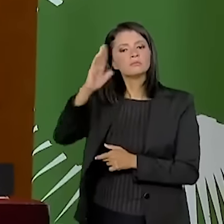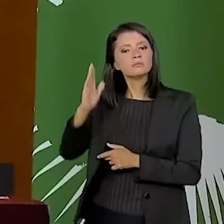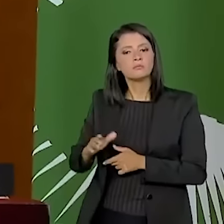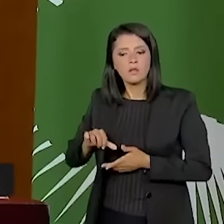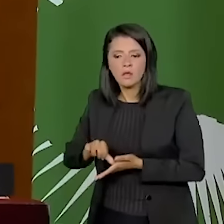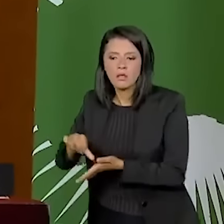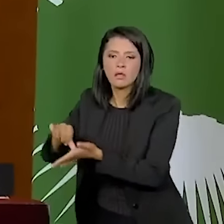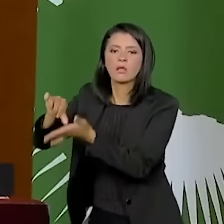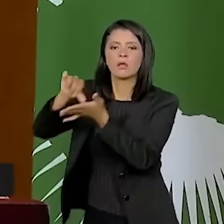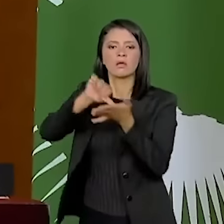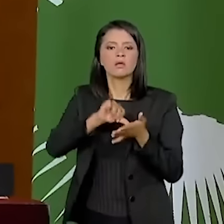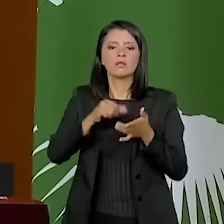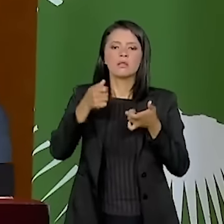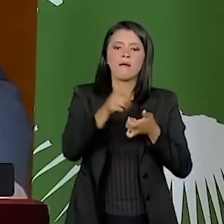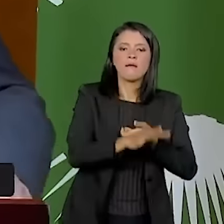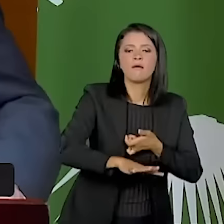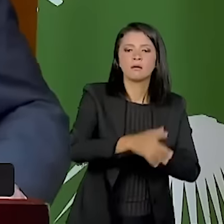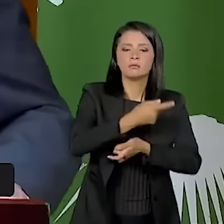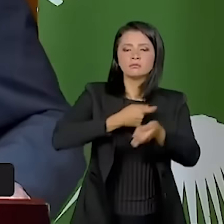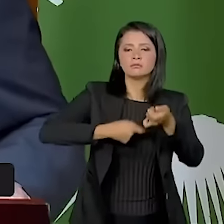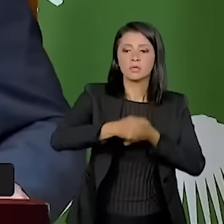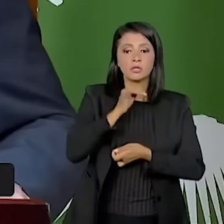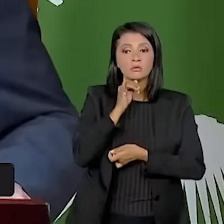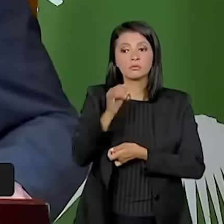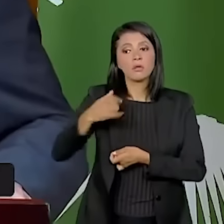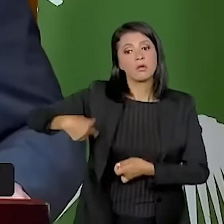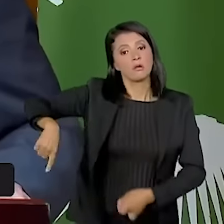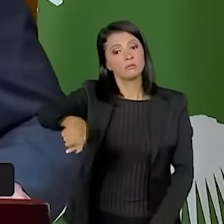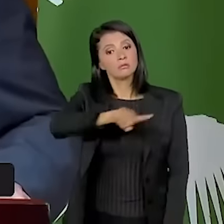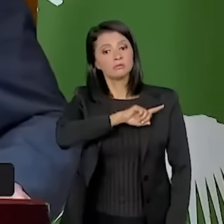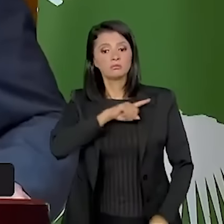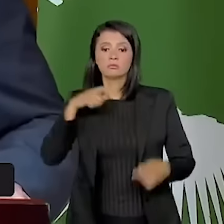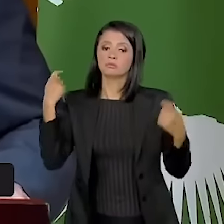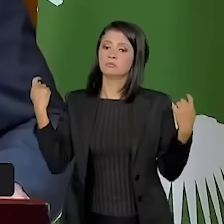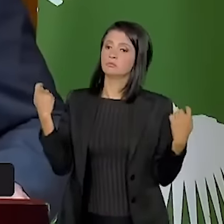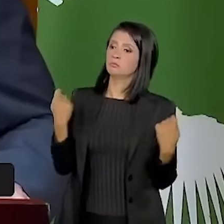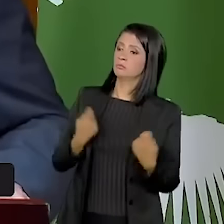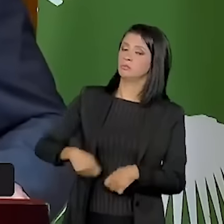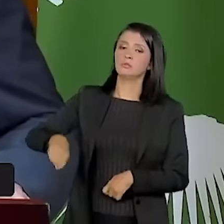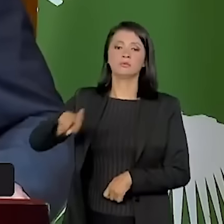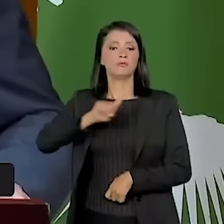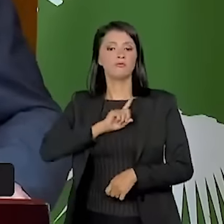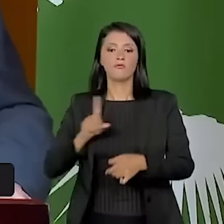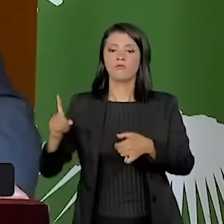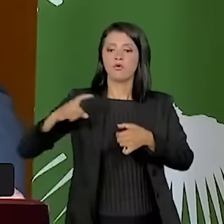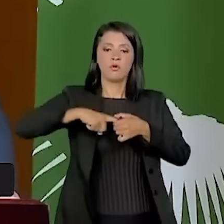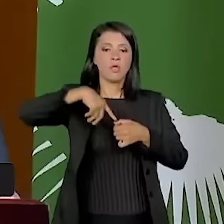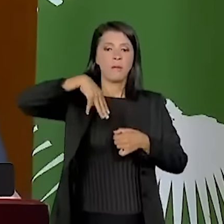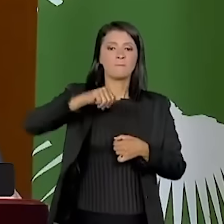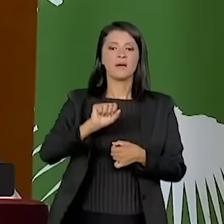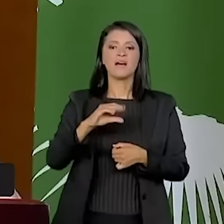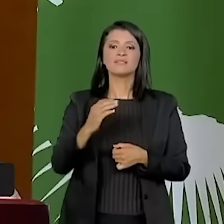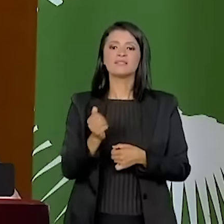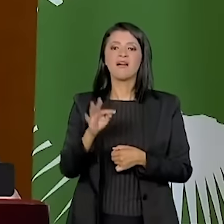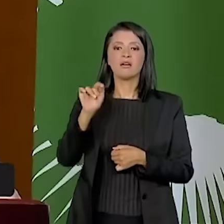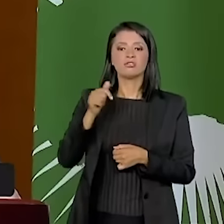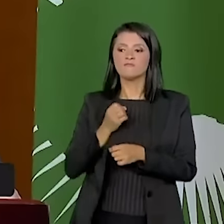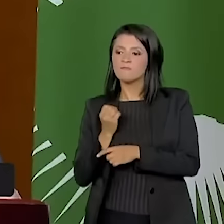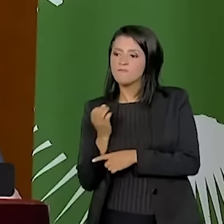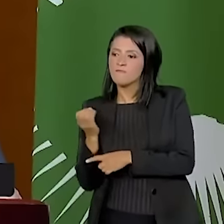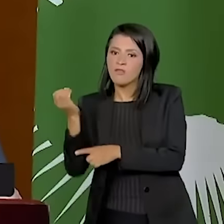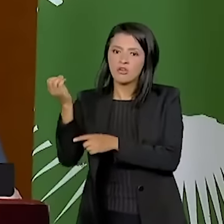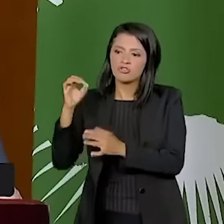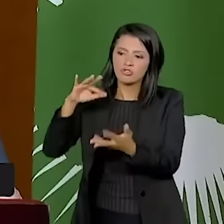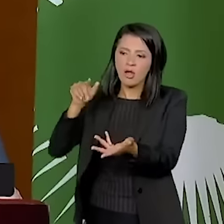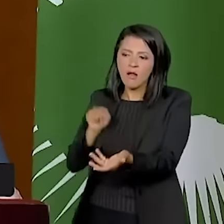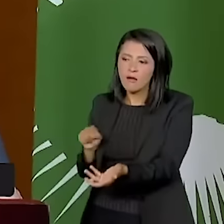que trabalham na área do comércio, de que nós precisamos voltar a ser mascate, viajar esse mundo, conversar